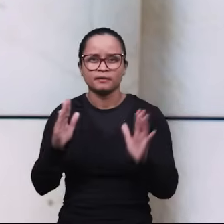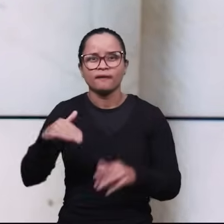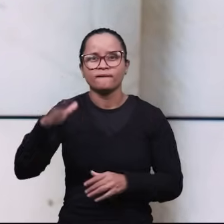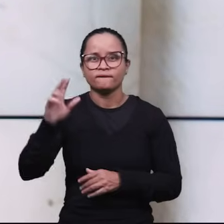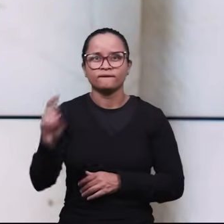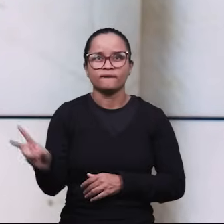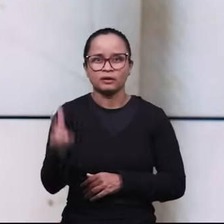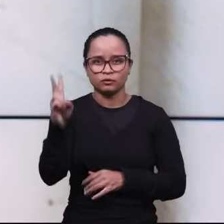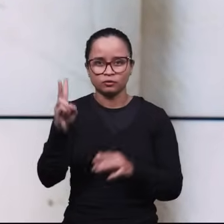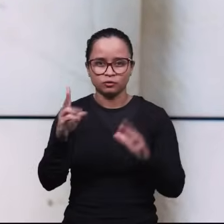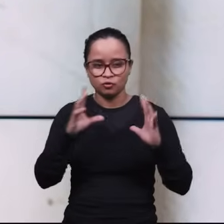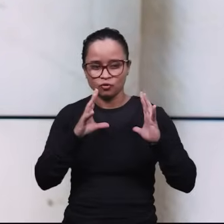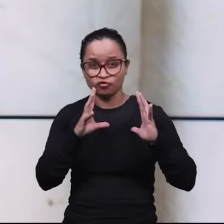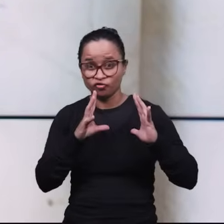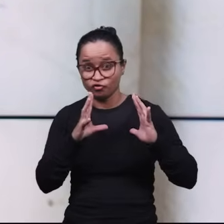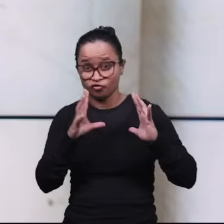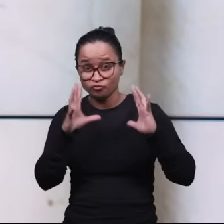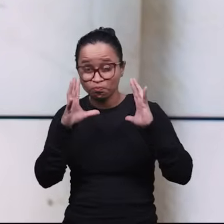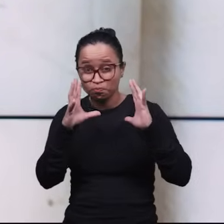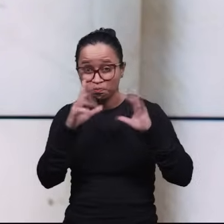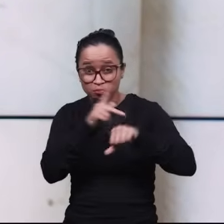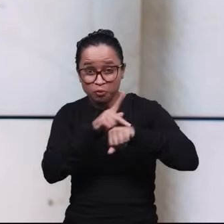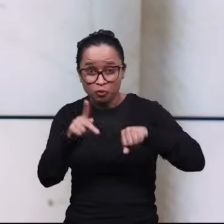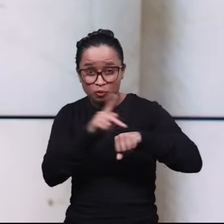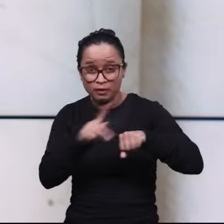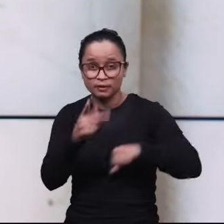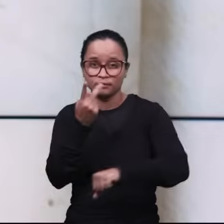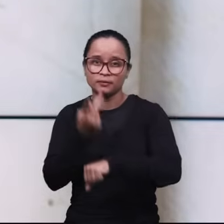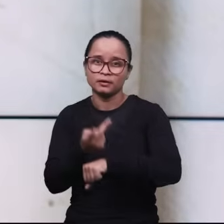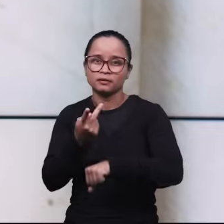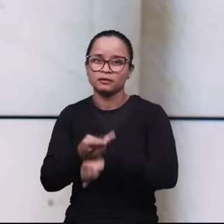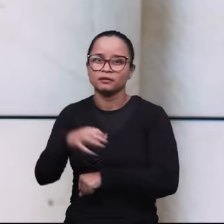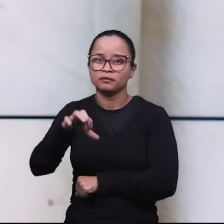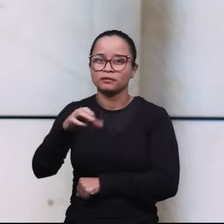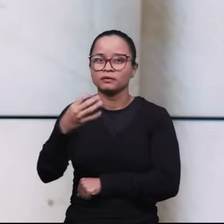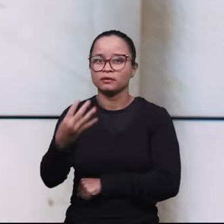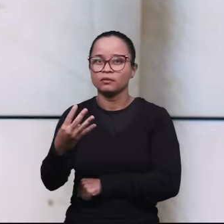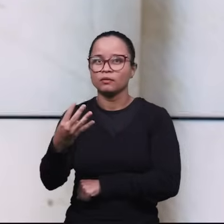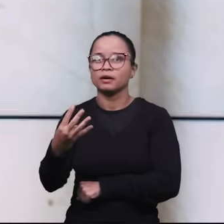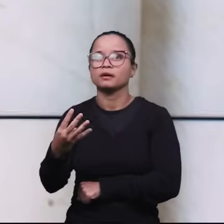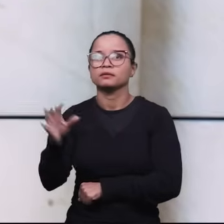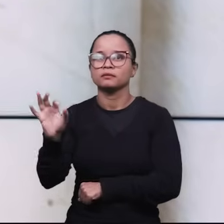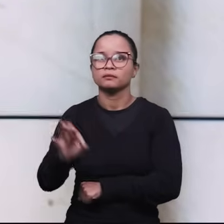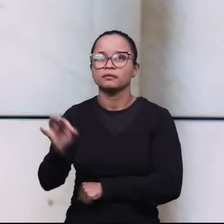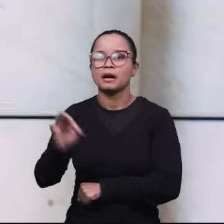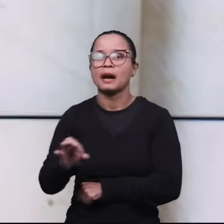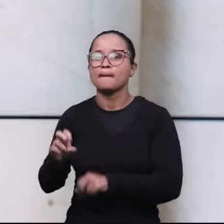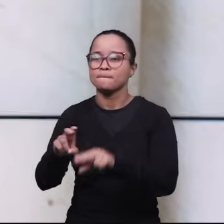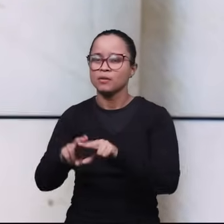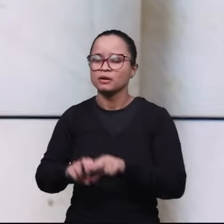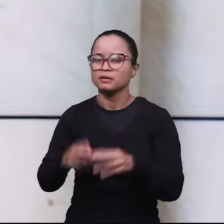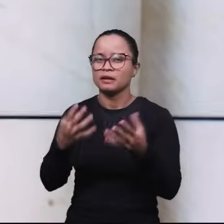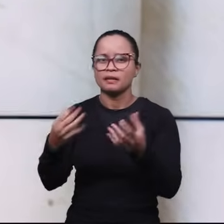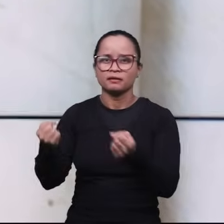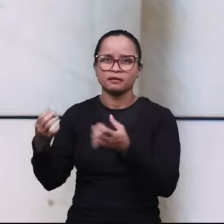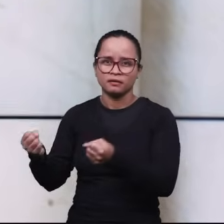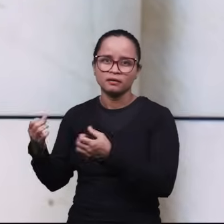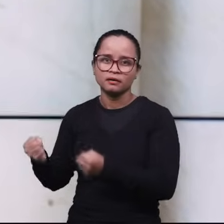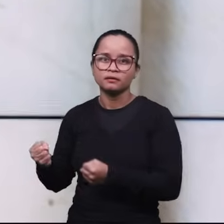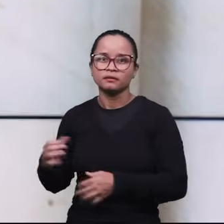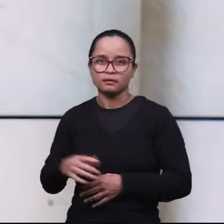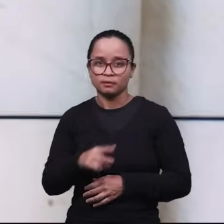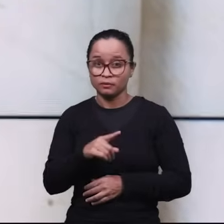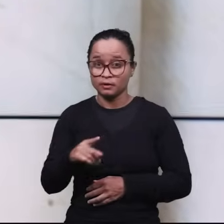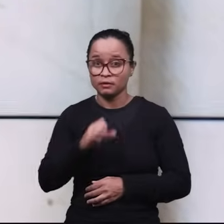valor de pureza de prata, era 94%. Dizem que é por isso que era aceita ali pelos